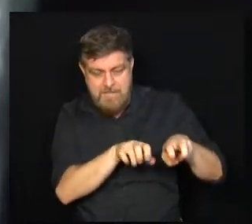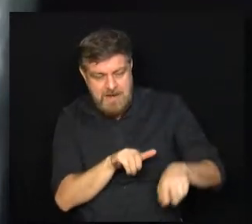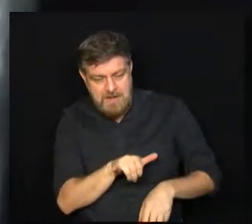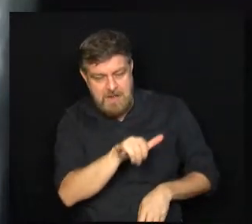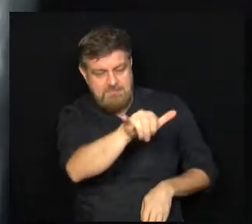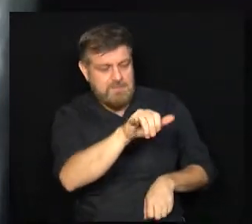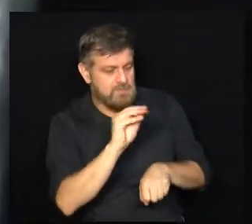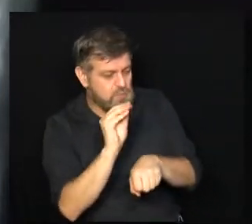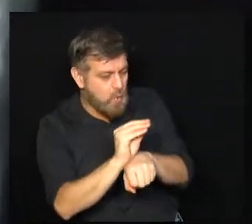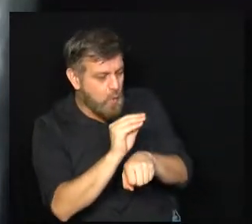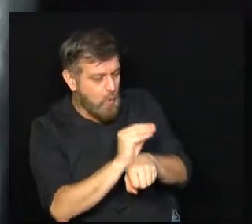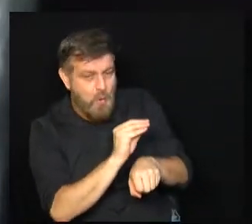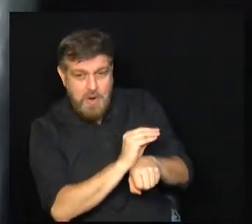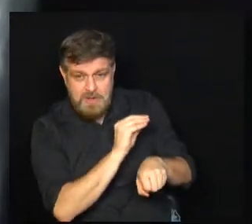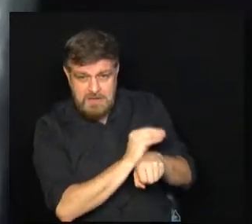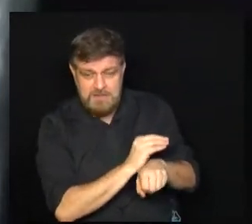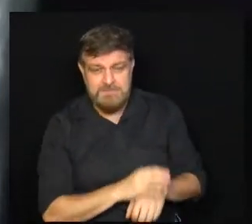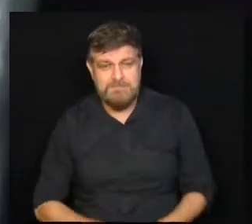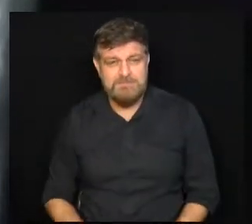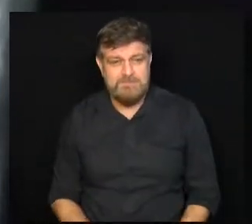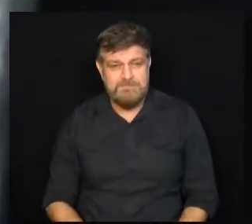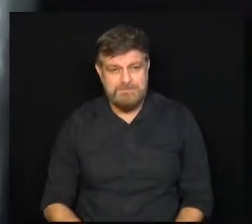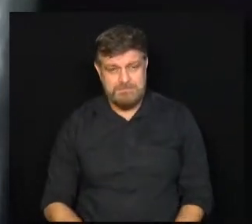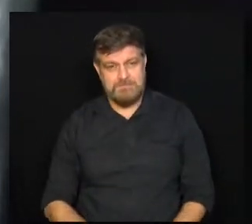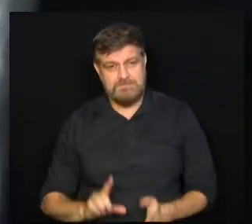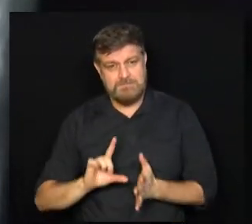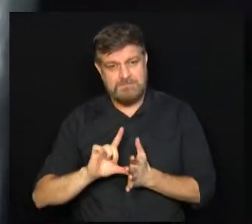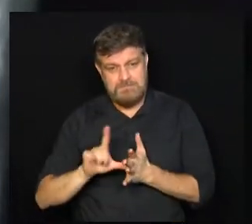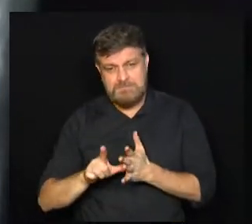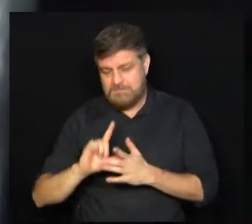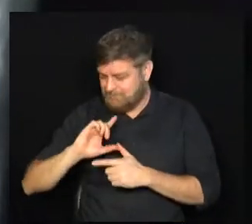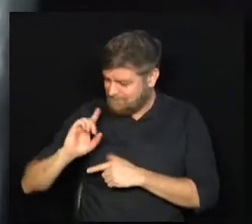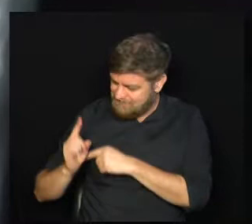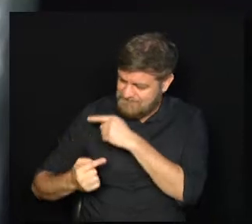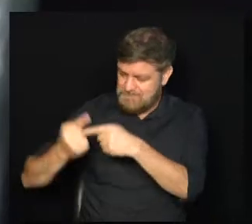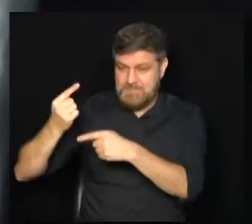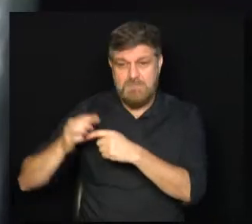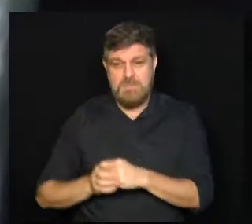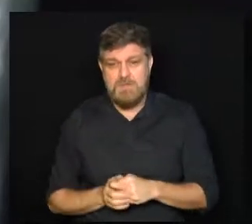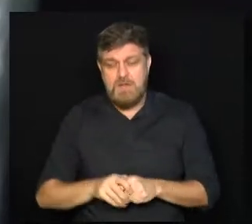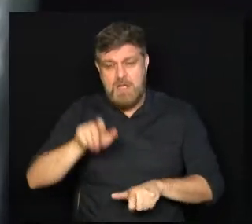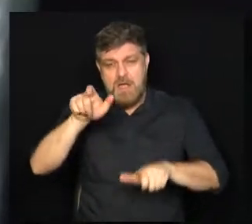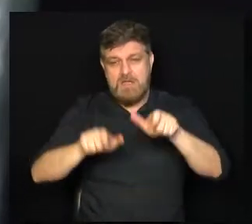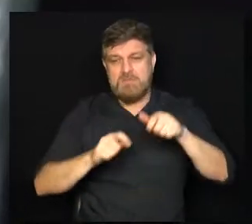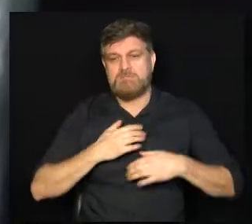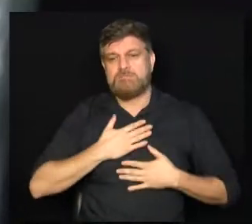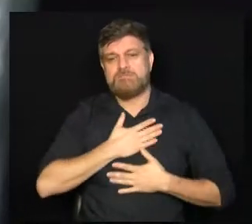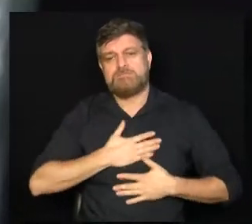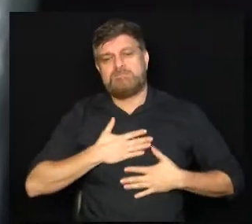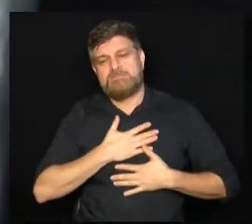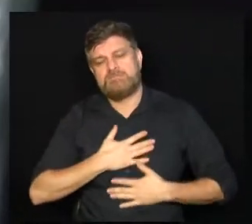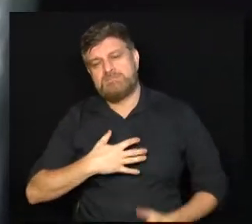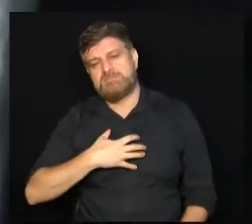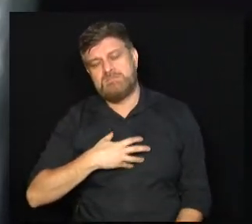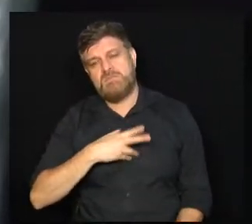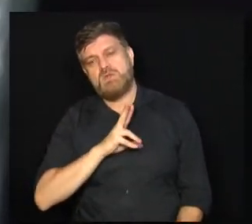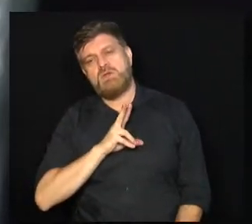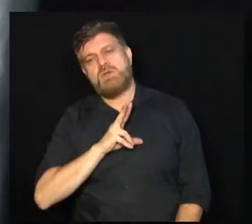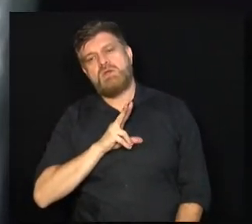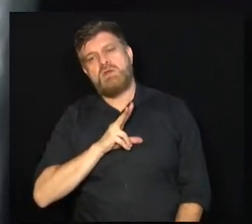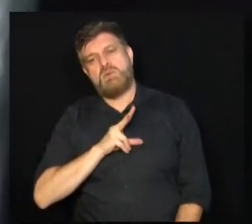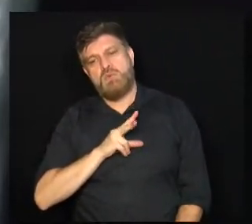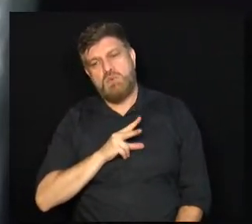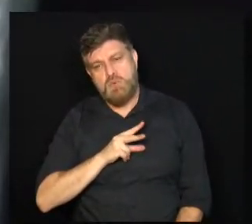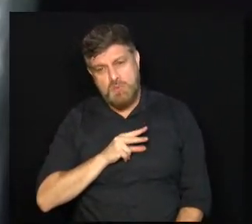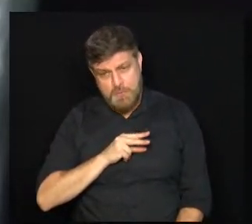mundial. Aí, obviamente, isso foi um grande sucesso, os passageiros começaram a se sentir absolutamente bem e seguros